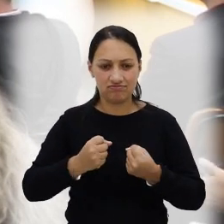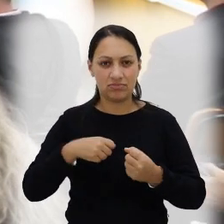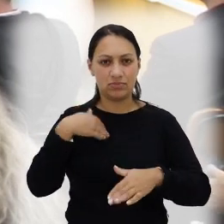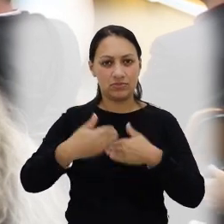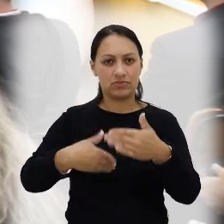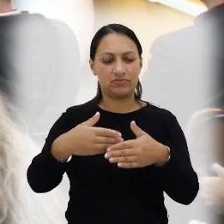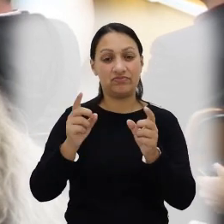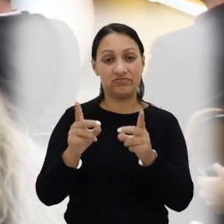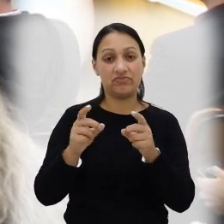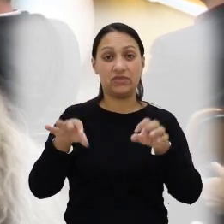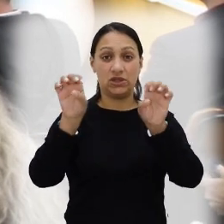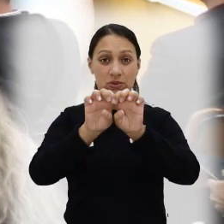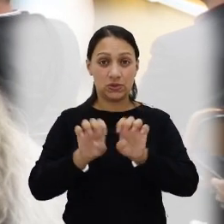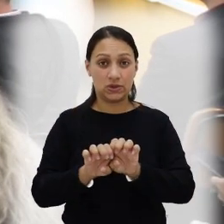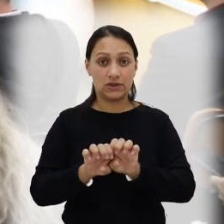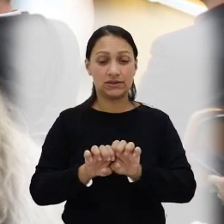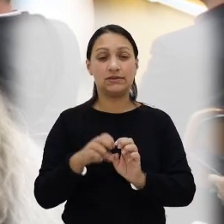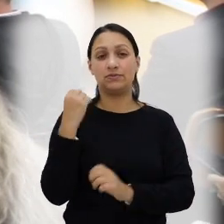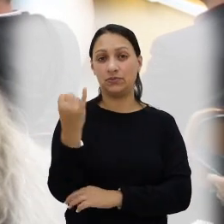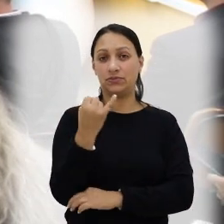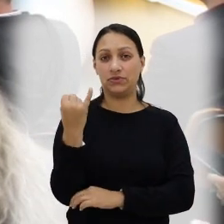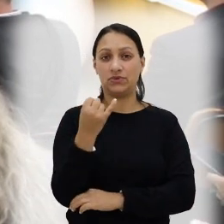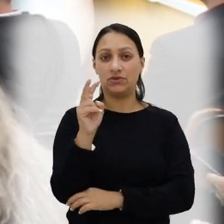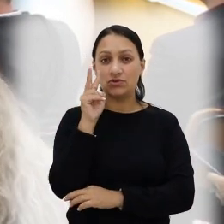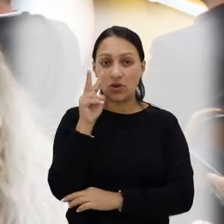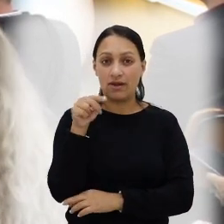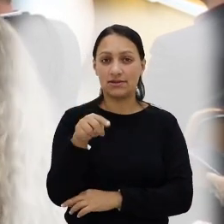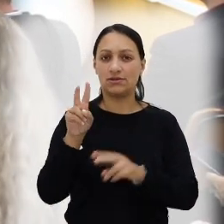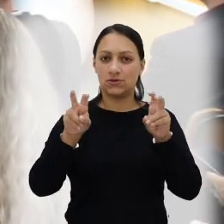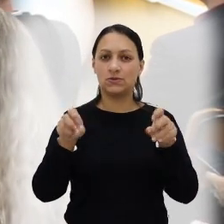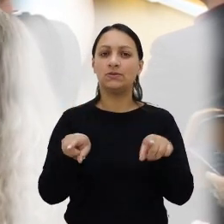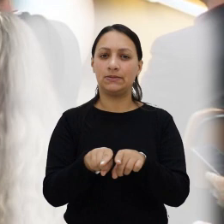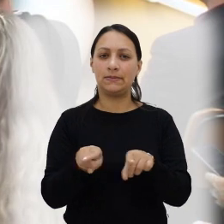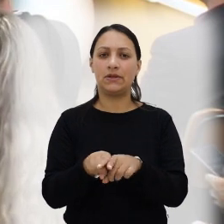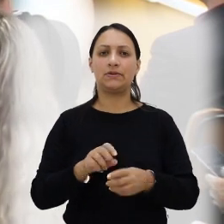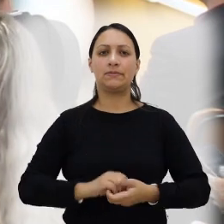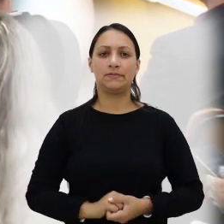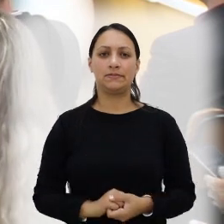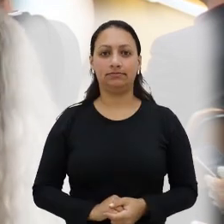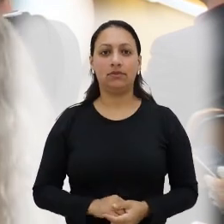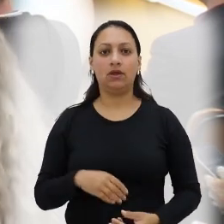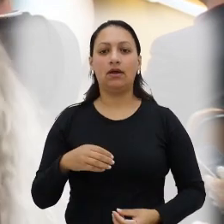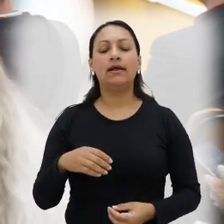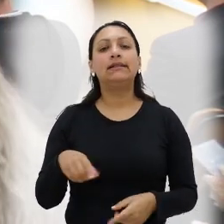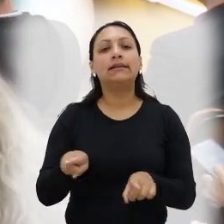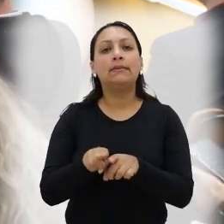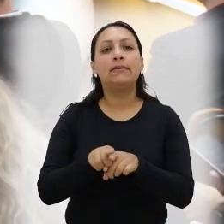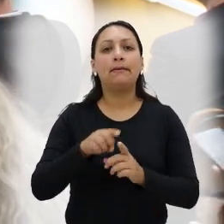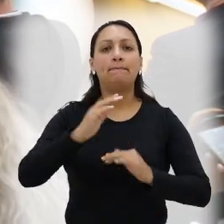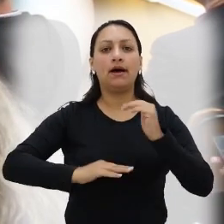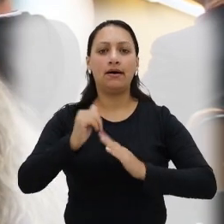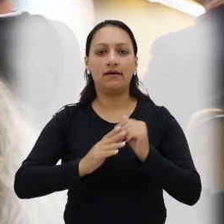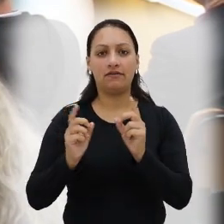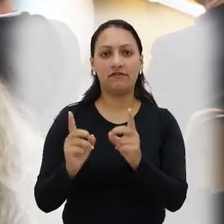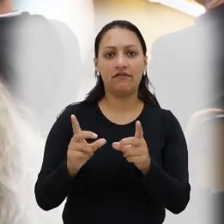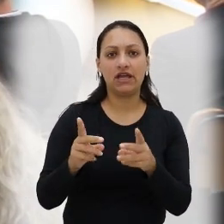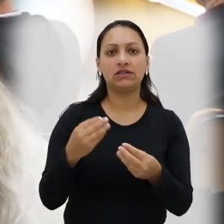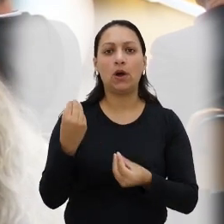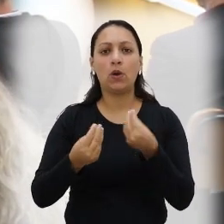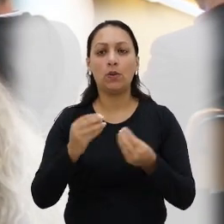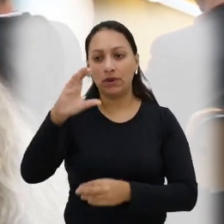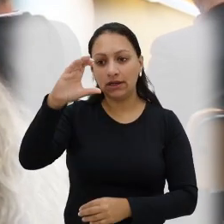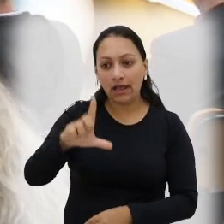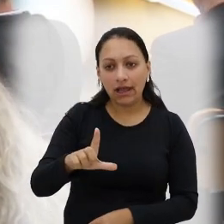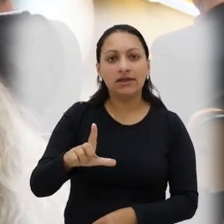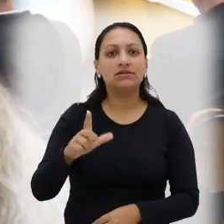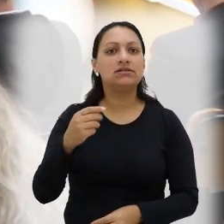vendas estruturado, e aí é importante a gente olhar para isso também. Adoção de técnicas de vendas e métricas de conversão de clientes, eu olho